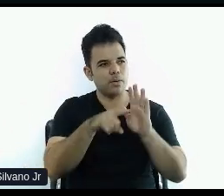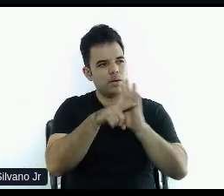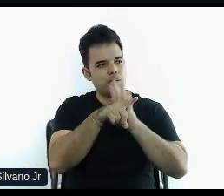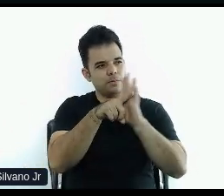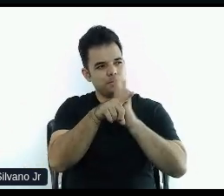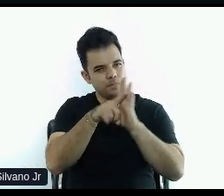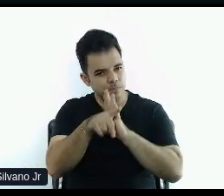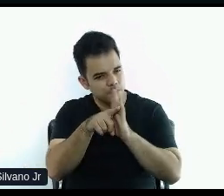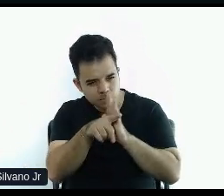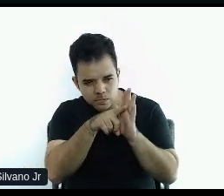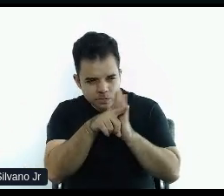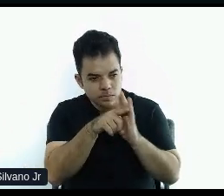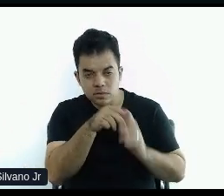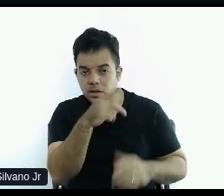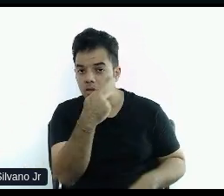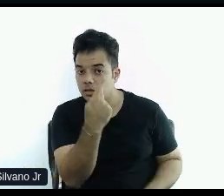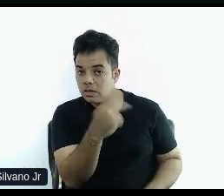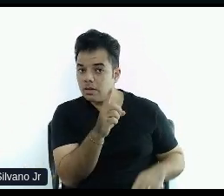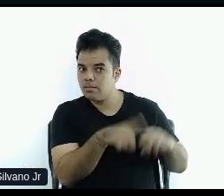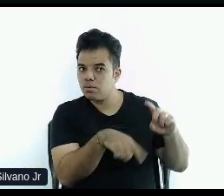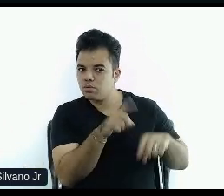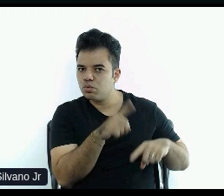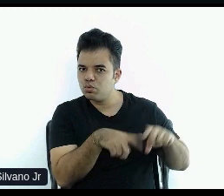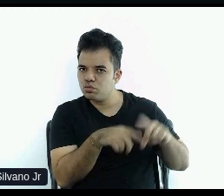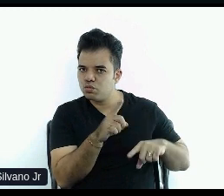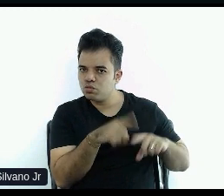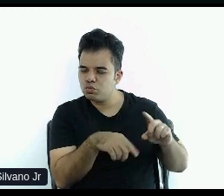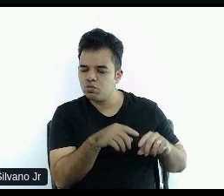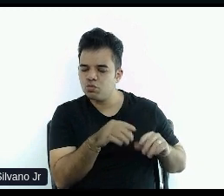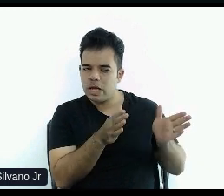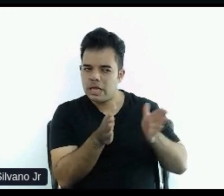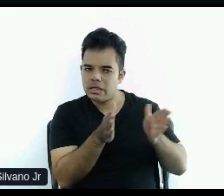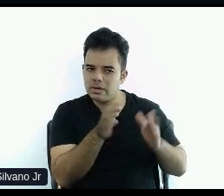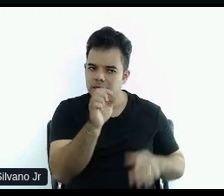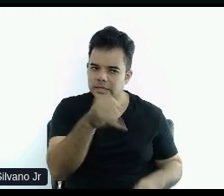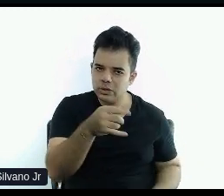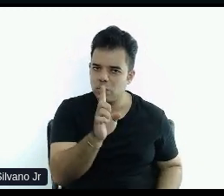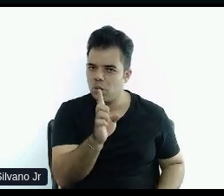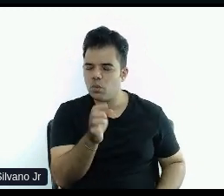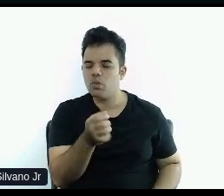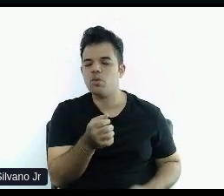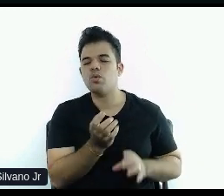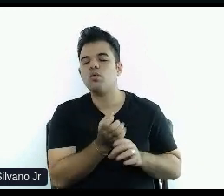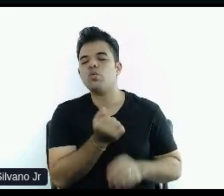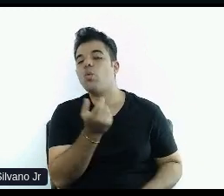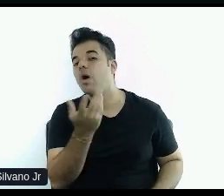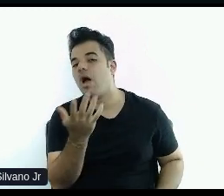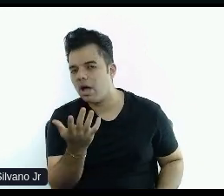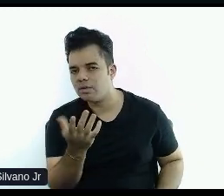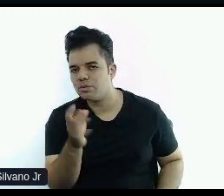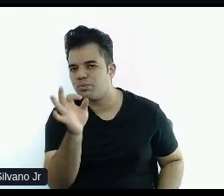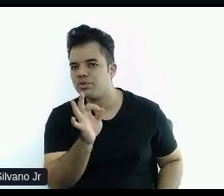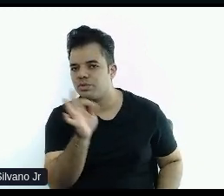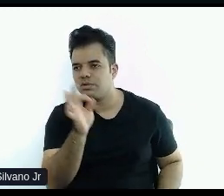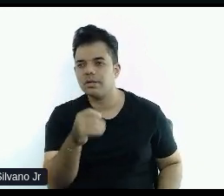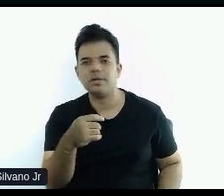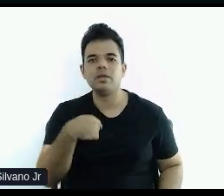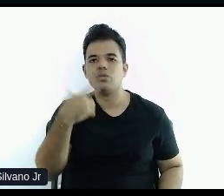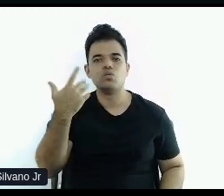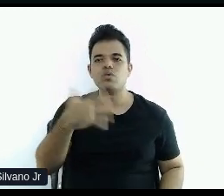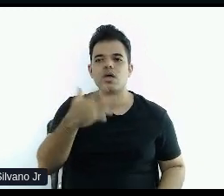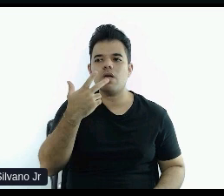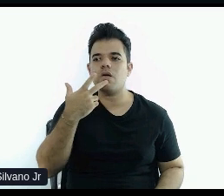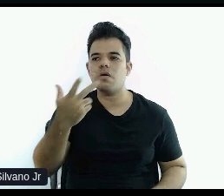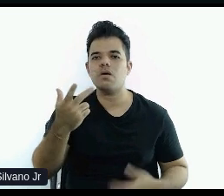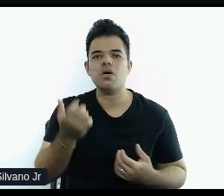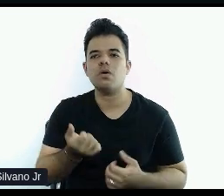quanto o seu produto é acessível. Só que a gente não queria falar o quanto o nosso produto era acessível, quantos